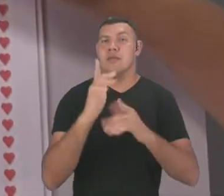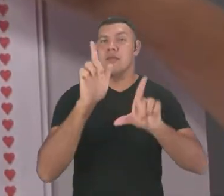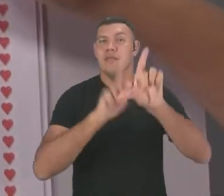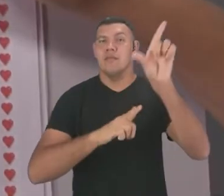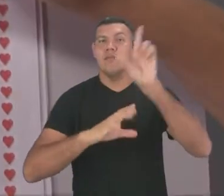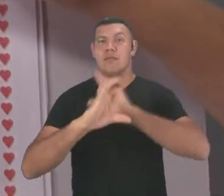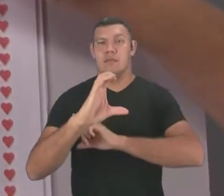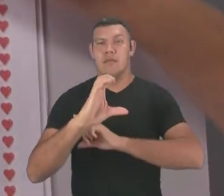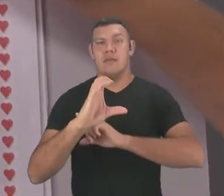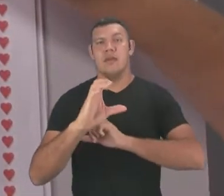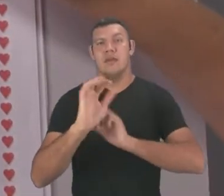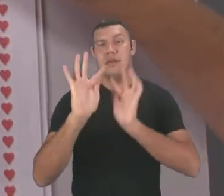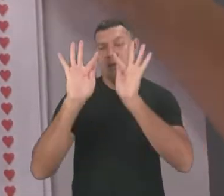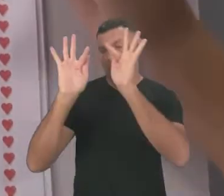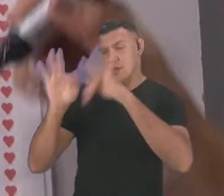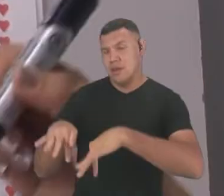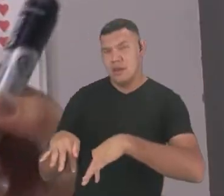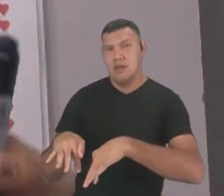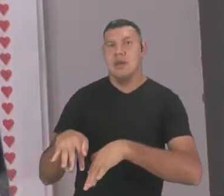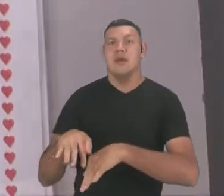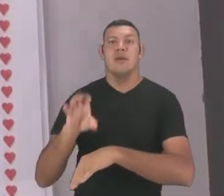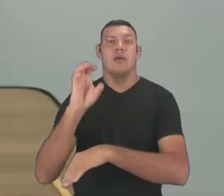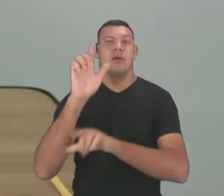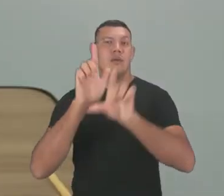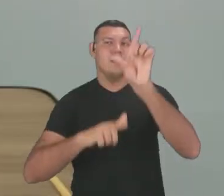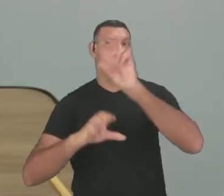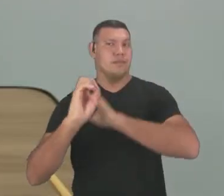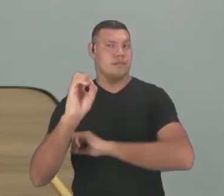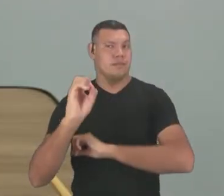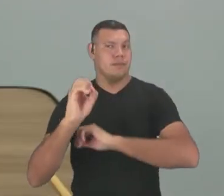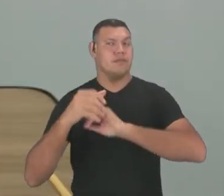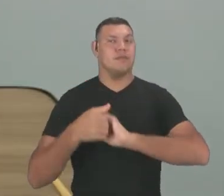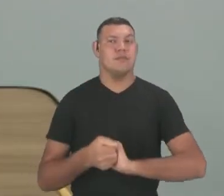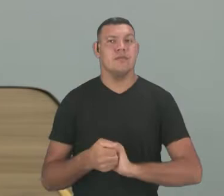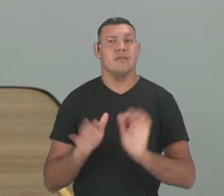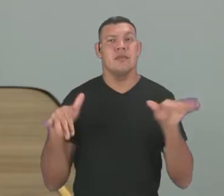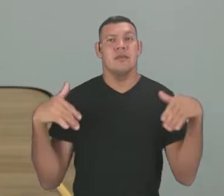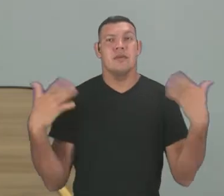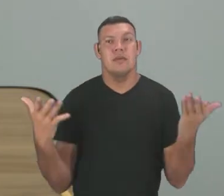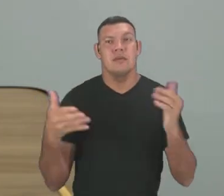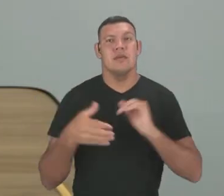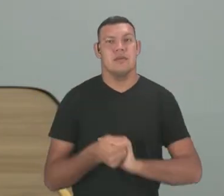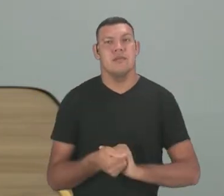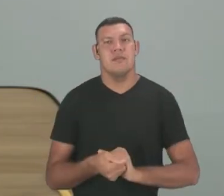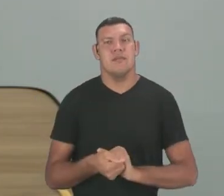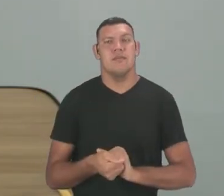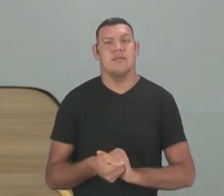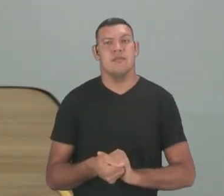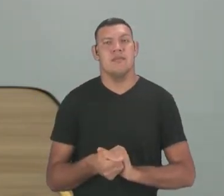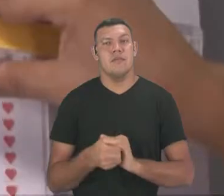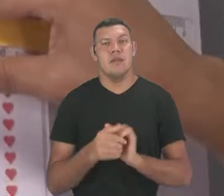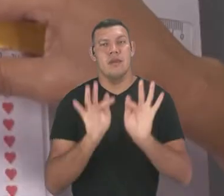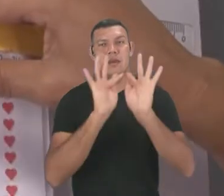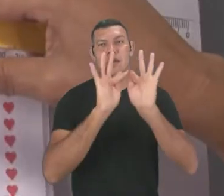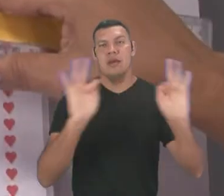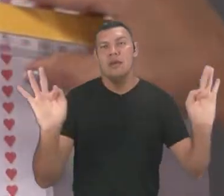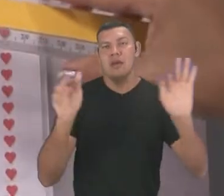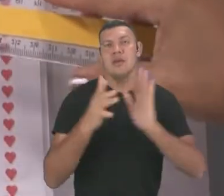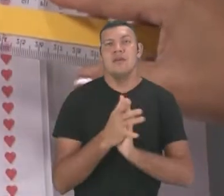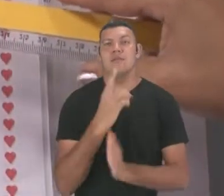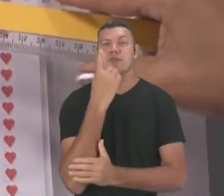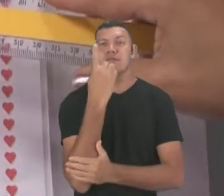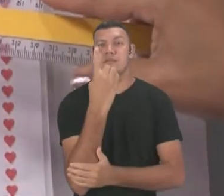letra c e termina na letra O Quantas palavras nós encontramos aqui neste verso